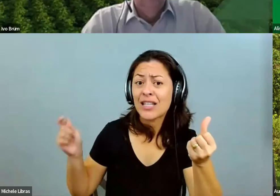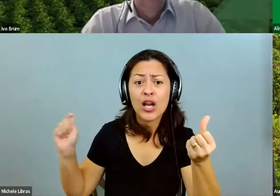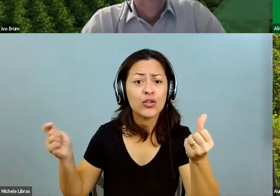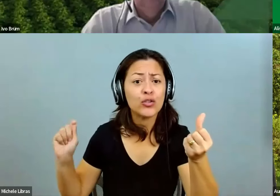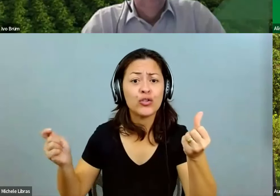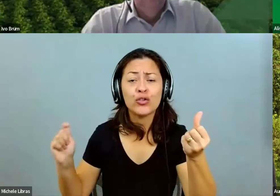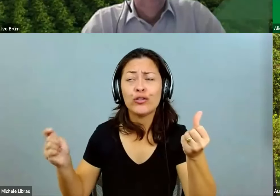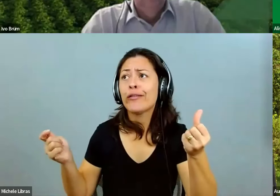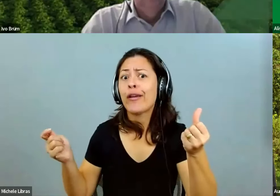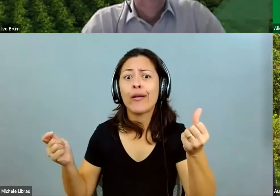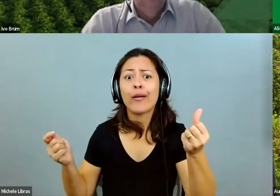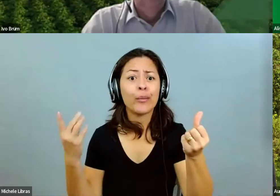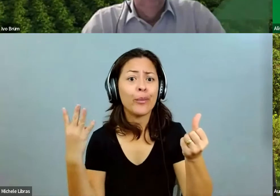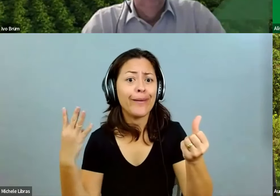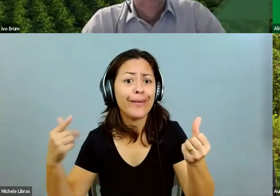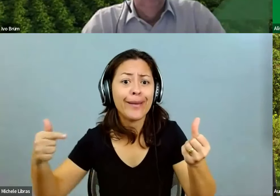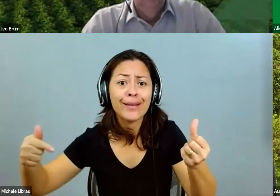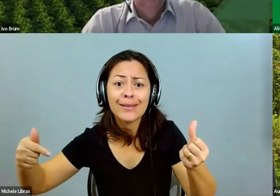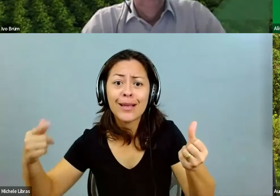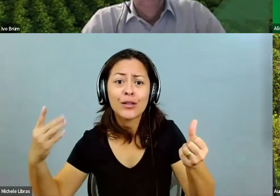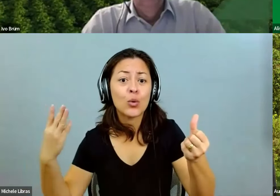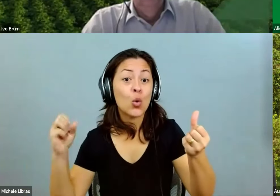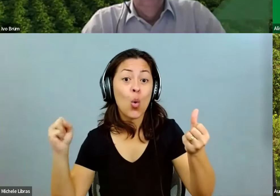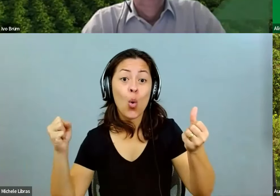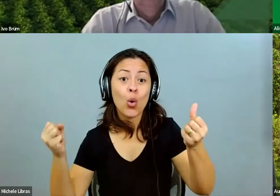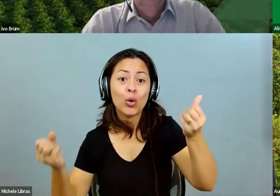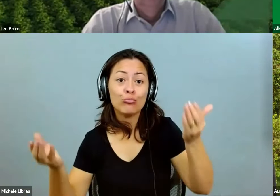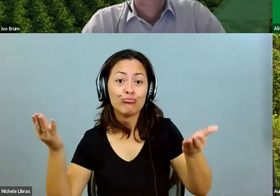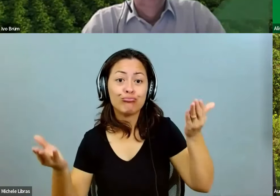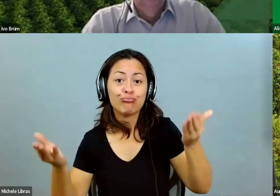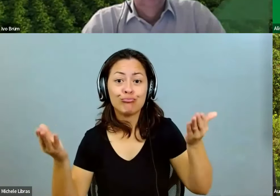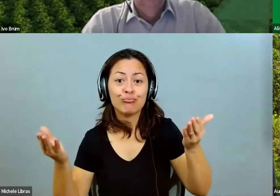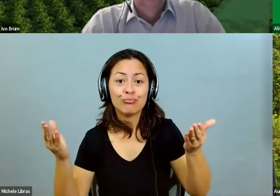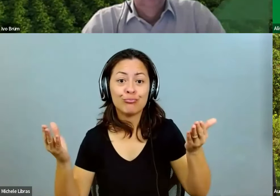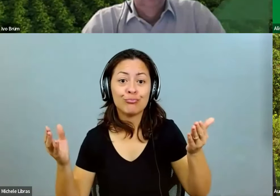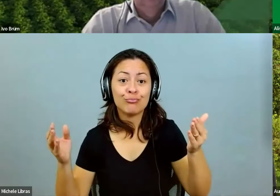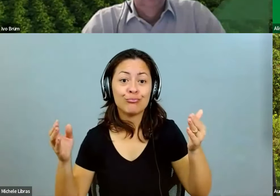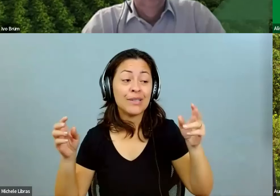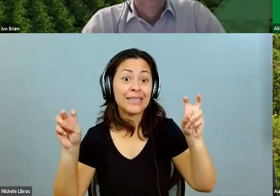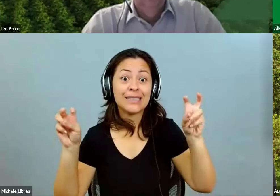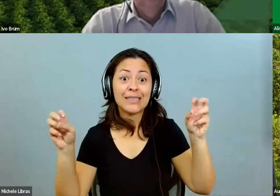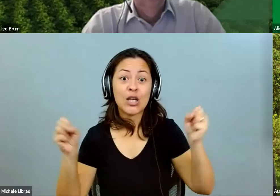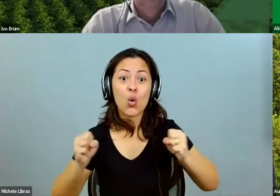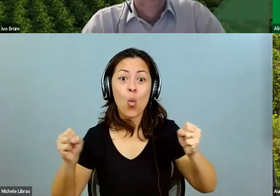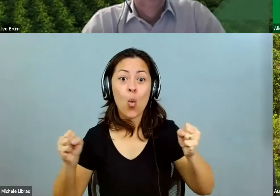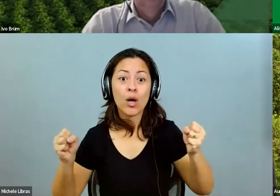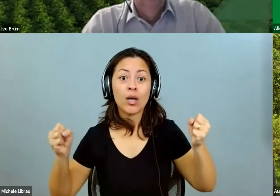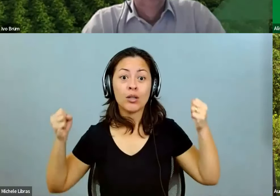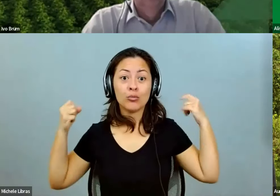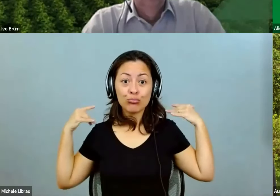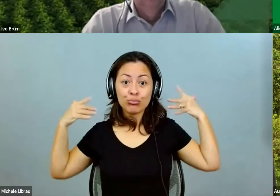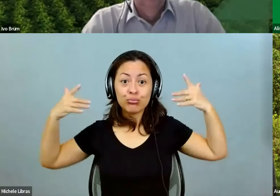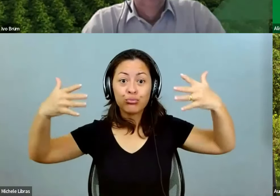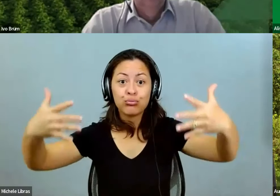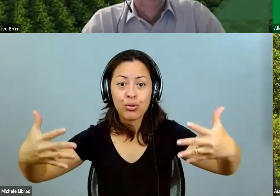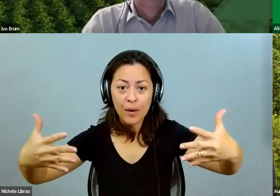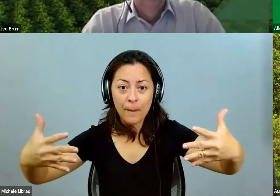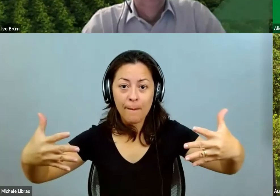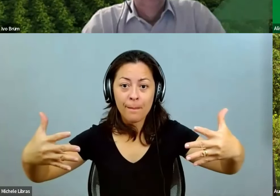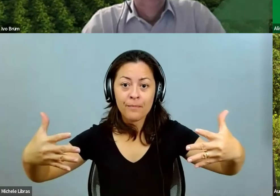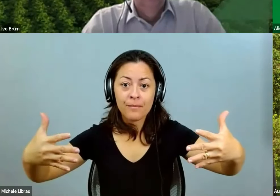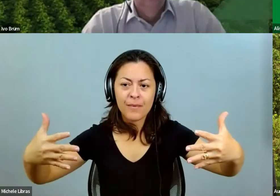com 47 48 de sacos de média nos últimos 5 anos isso considerando que eles estão como a competividade